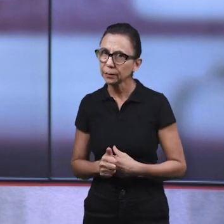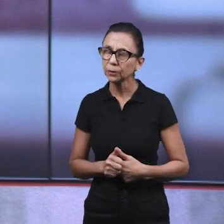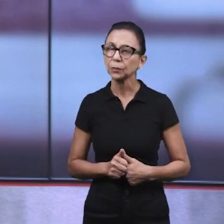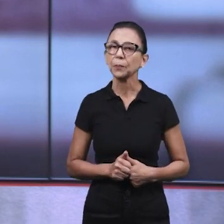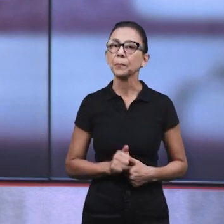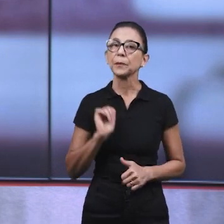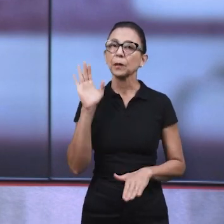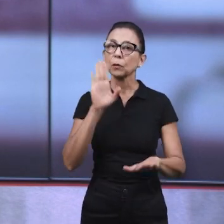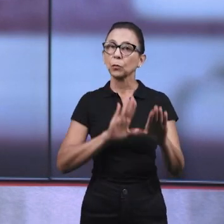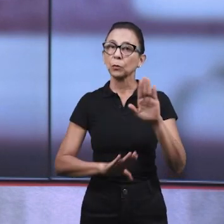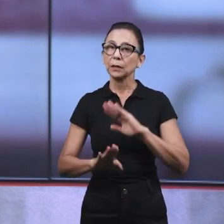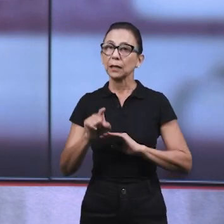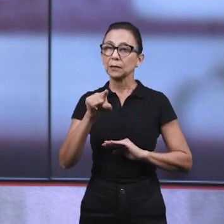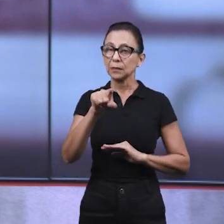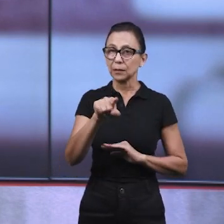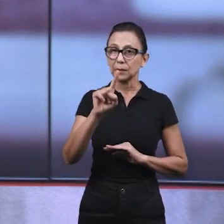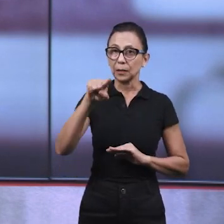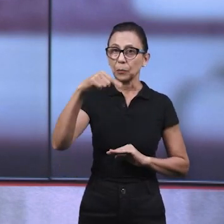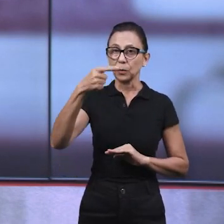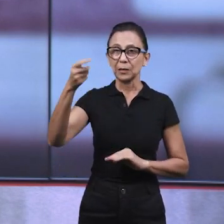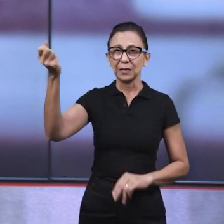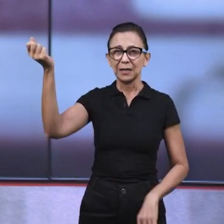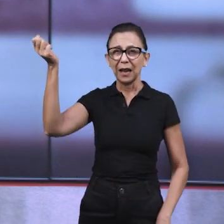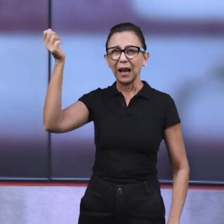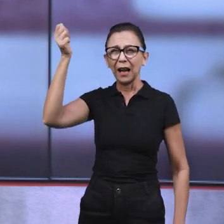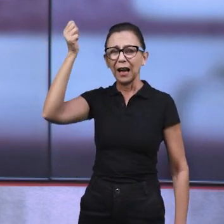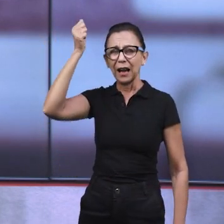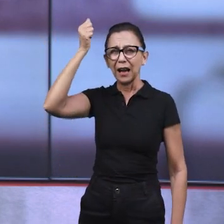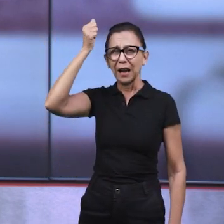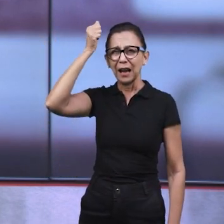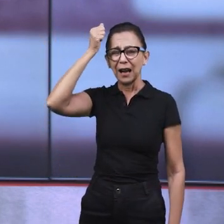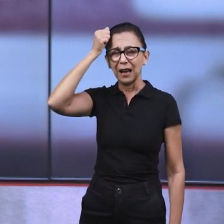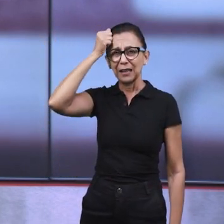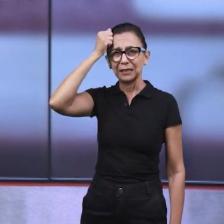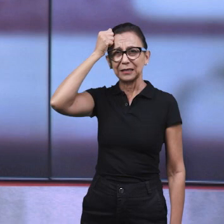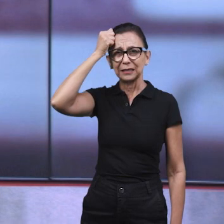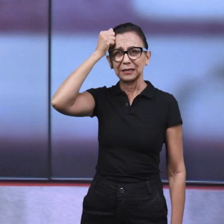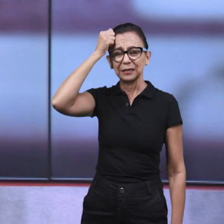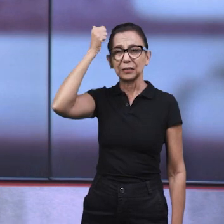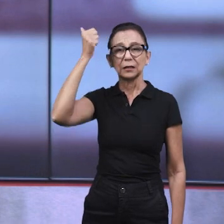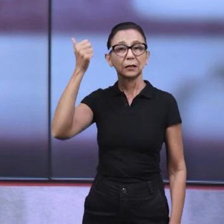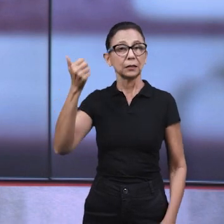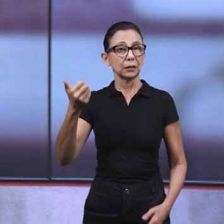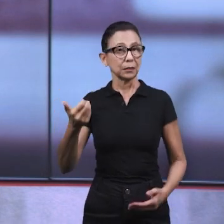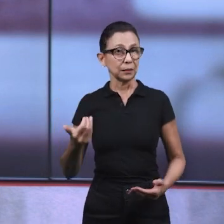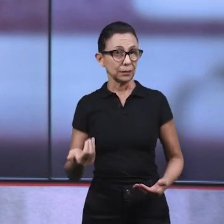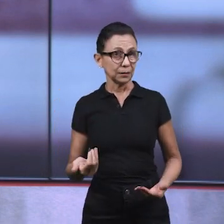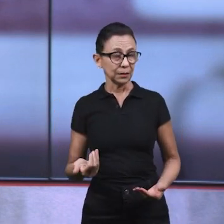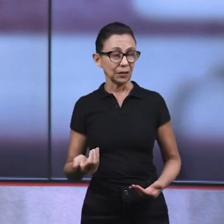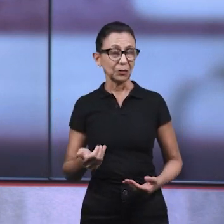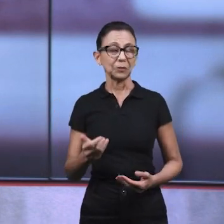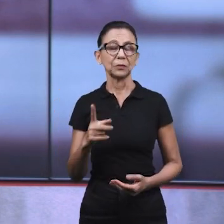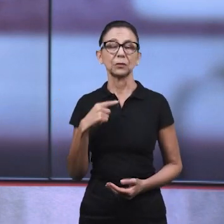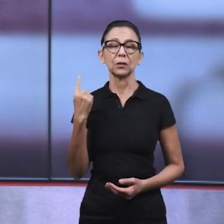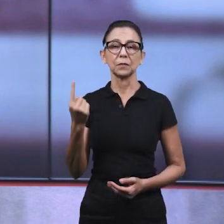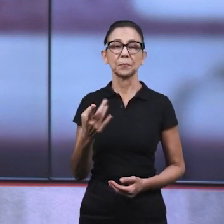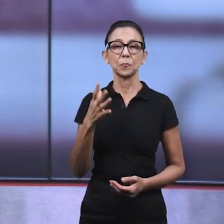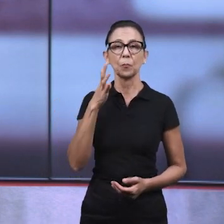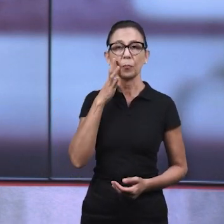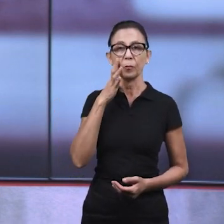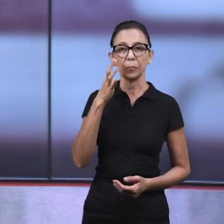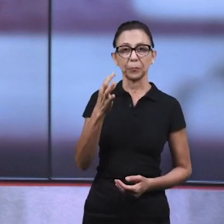coisas das quais depois nos arrependemos. A palavra se apresenta, portanto, como uma arena em miniatura, onde